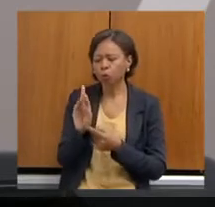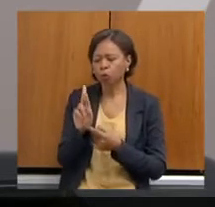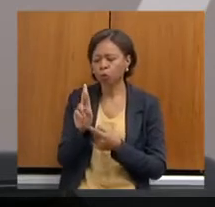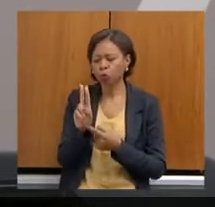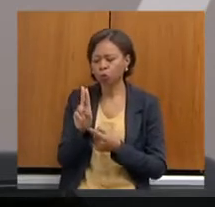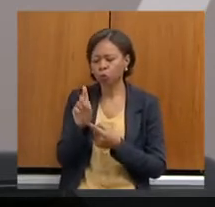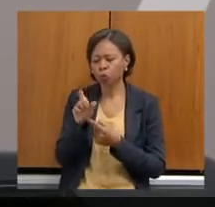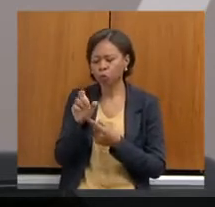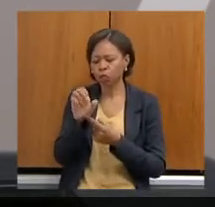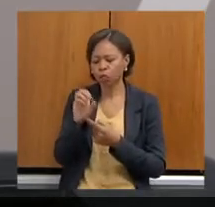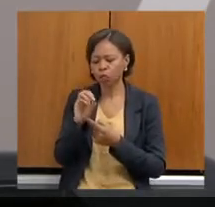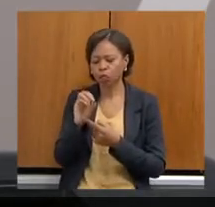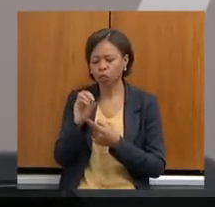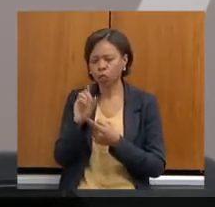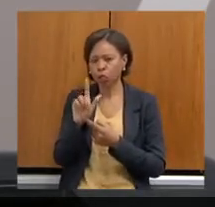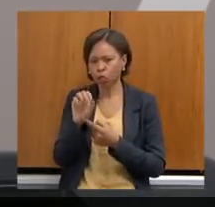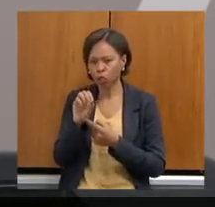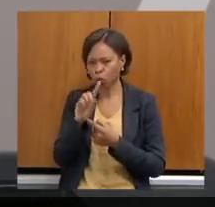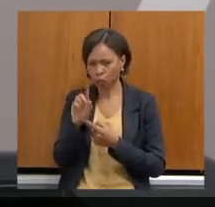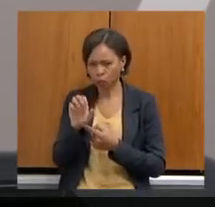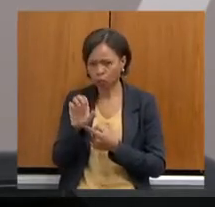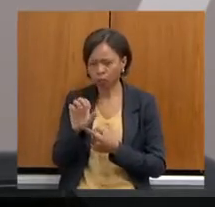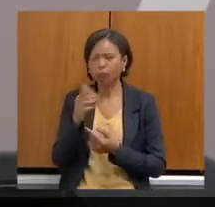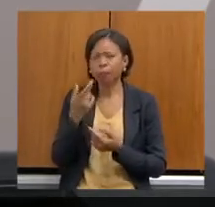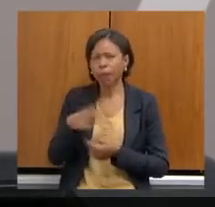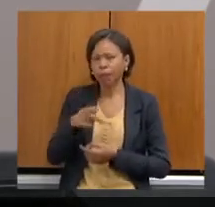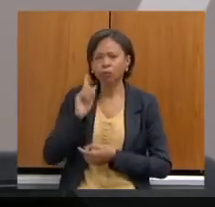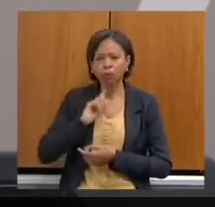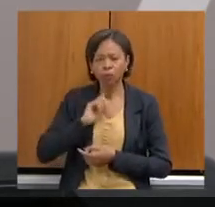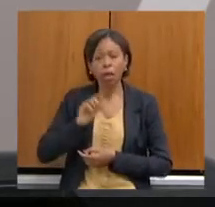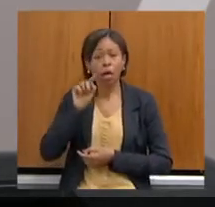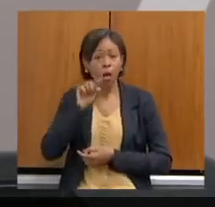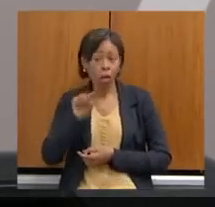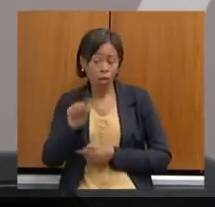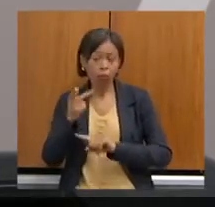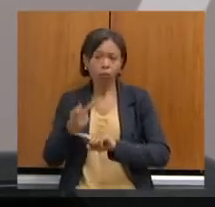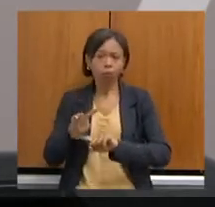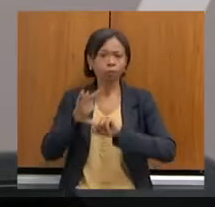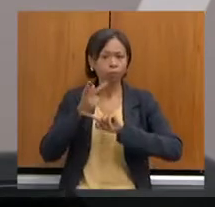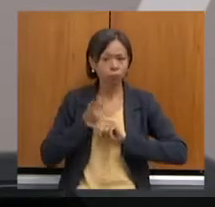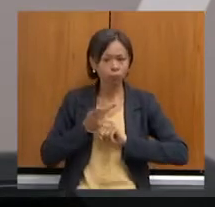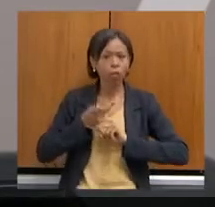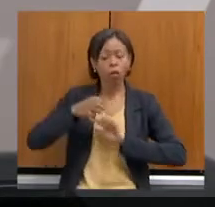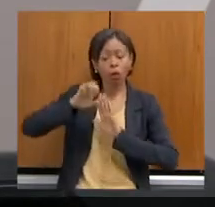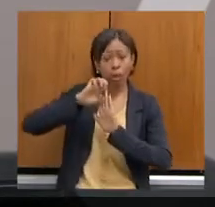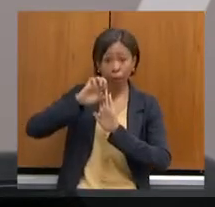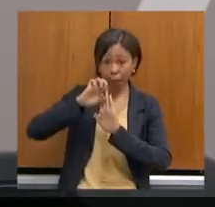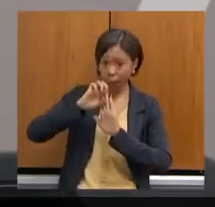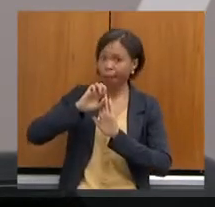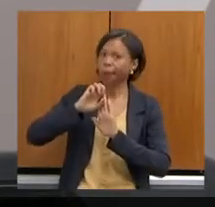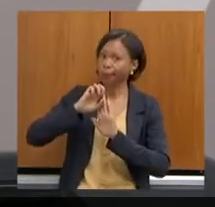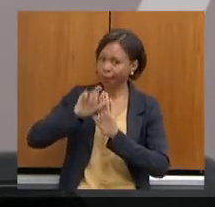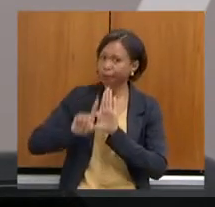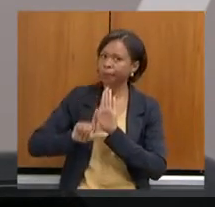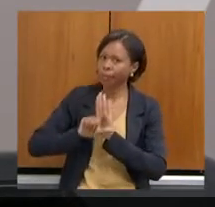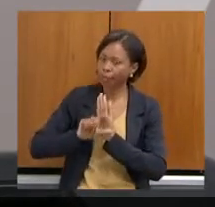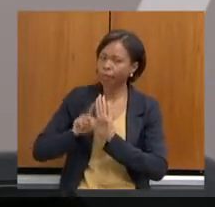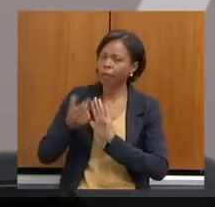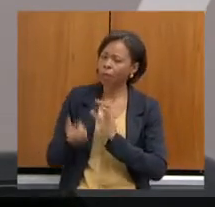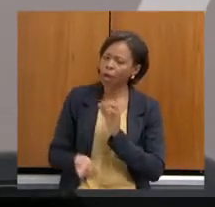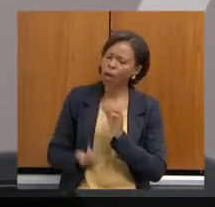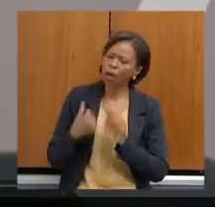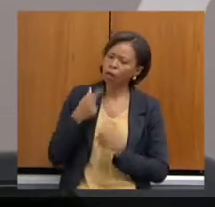de Minas Gerais e ele me pediu emenda quando eu fui falar com ele para criar uma maneira da gente